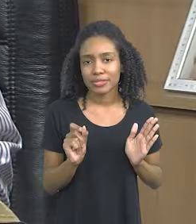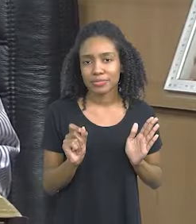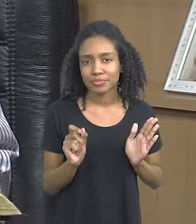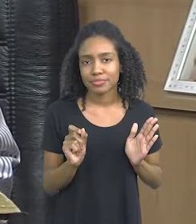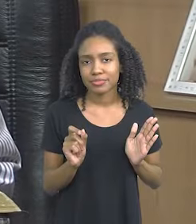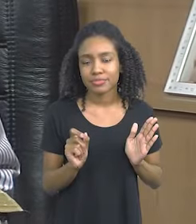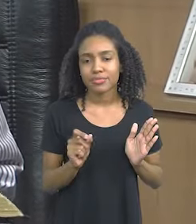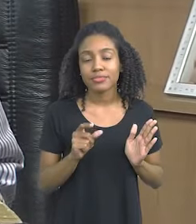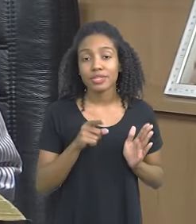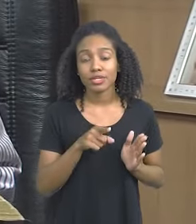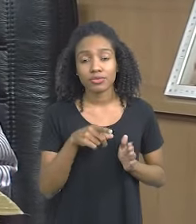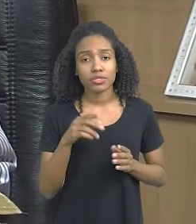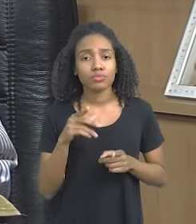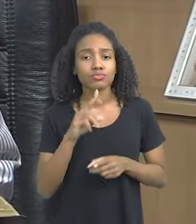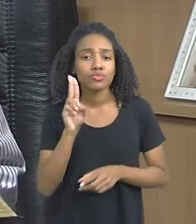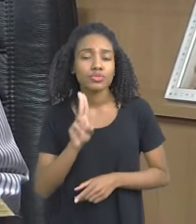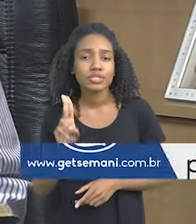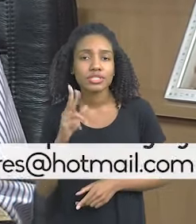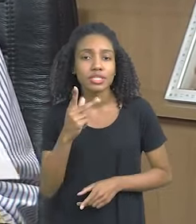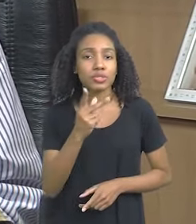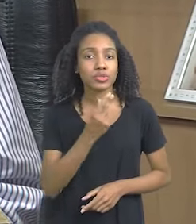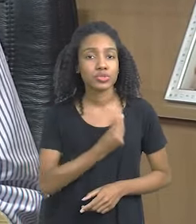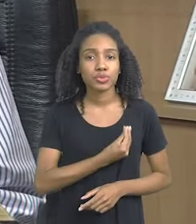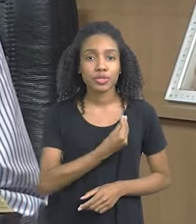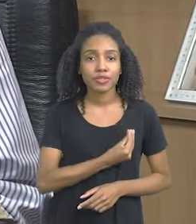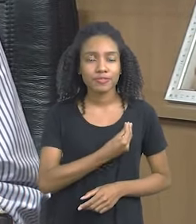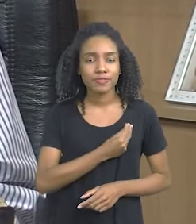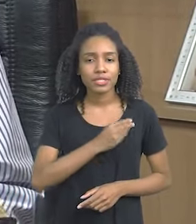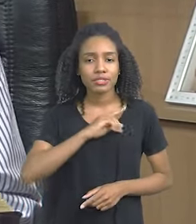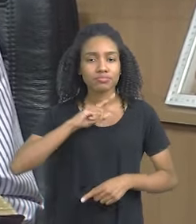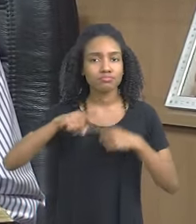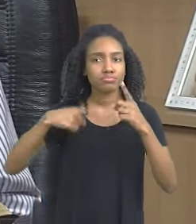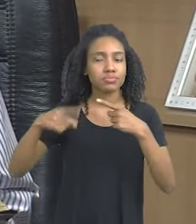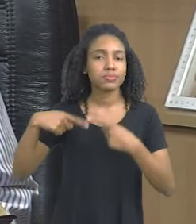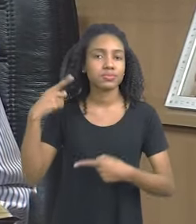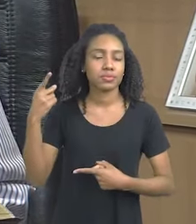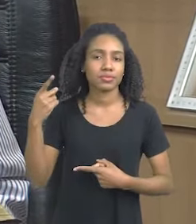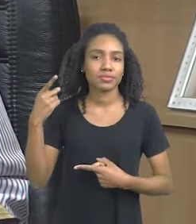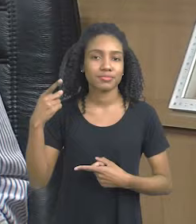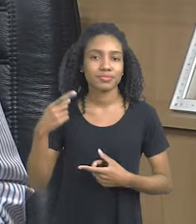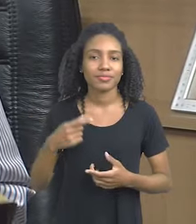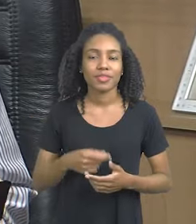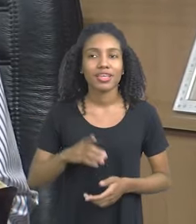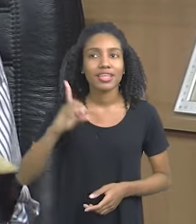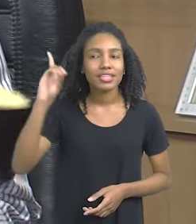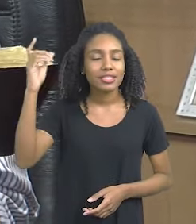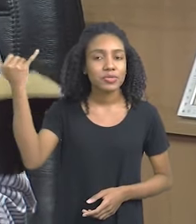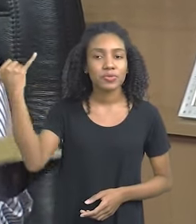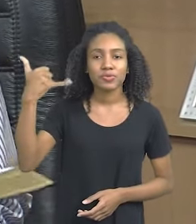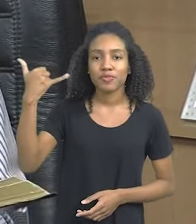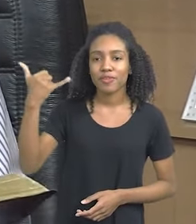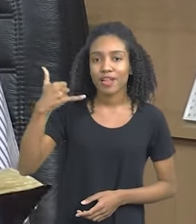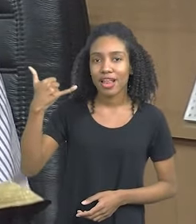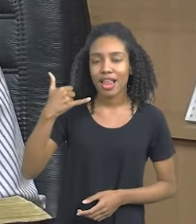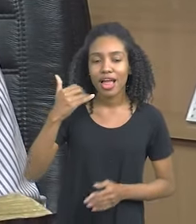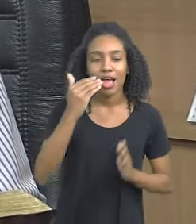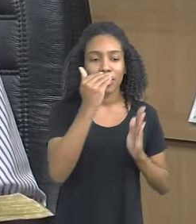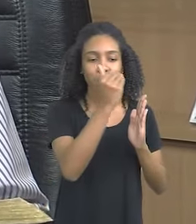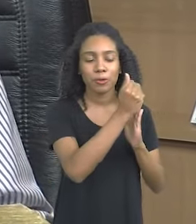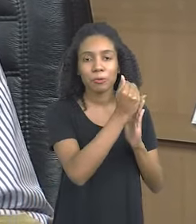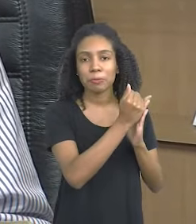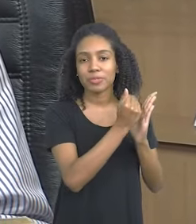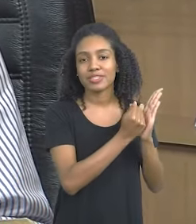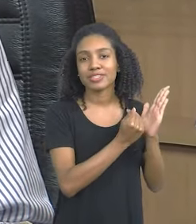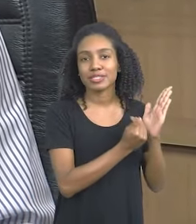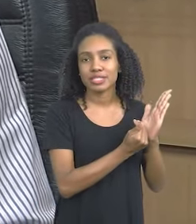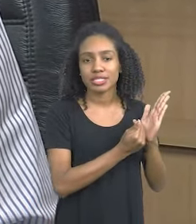eles são para serem aplicados. Já é para início de conversa que Deus fala. Então, isso não se negocia.